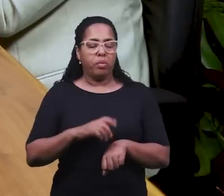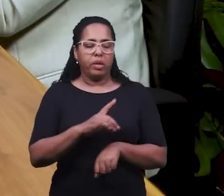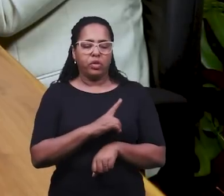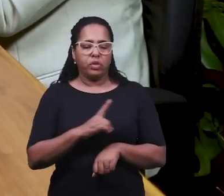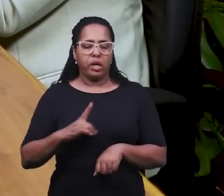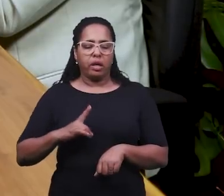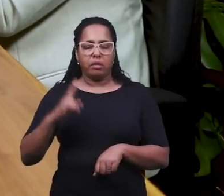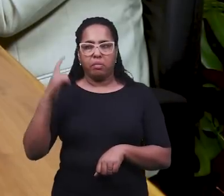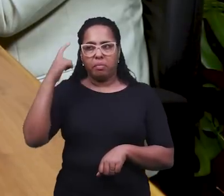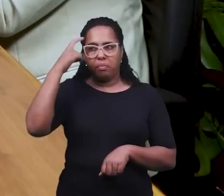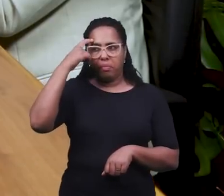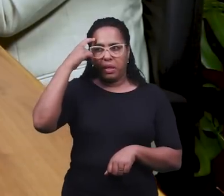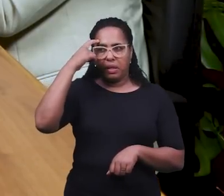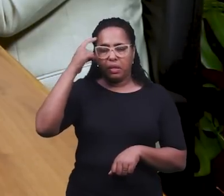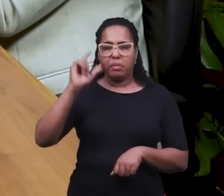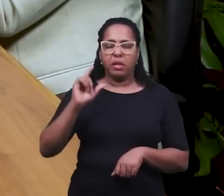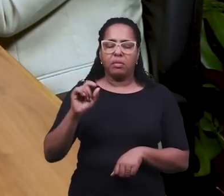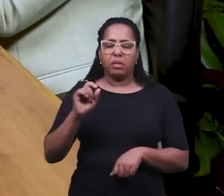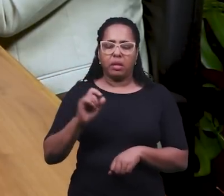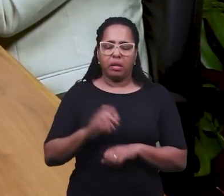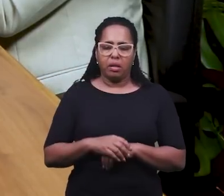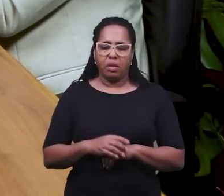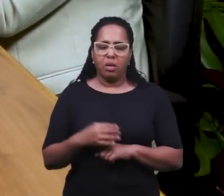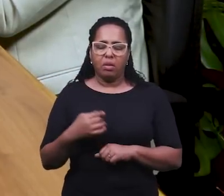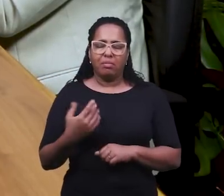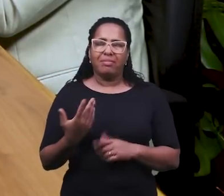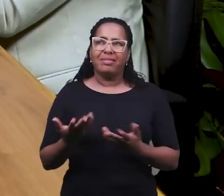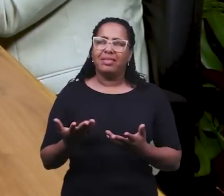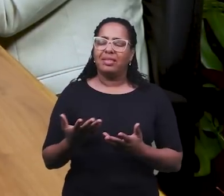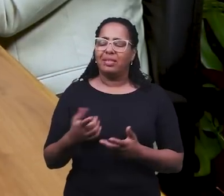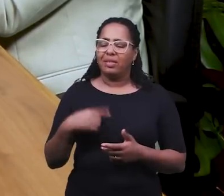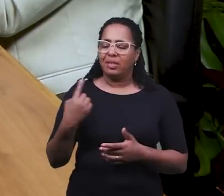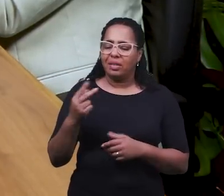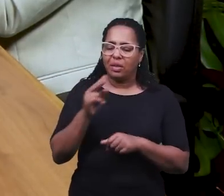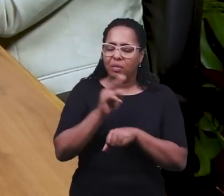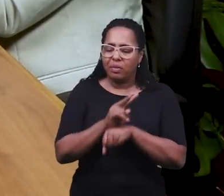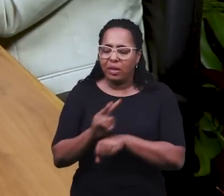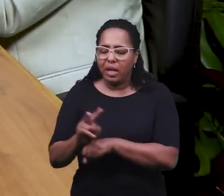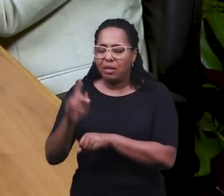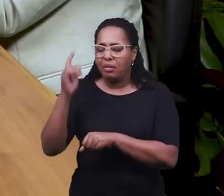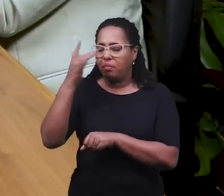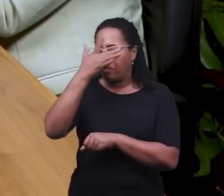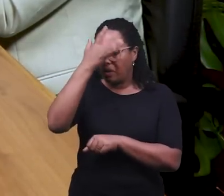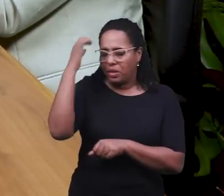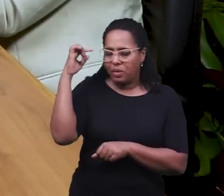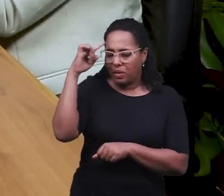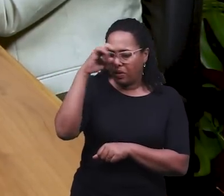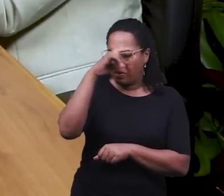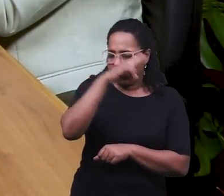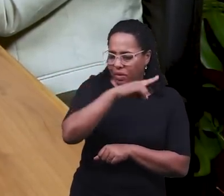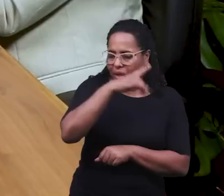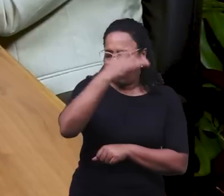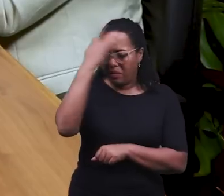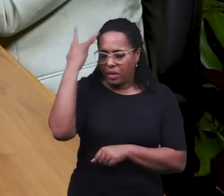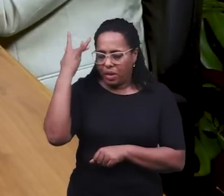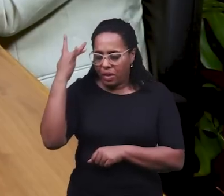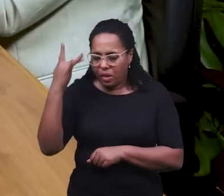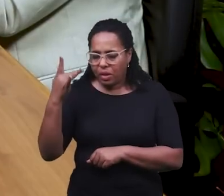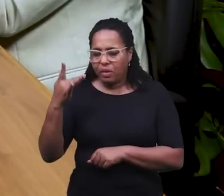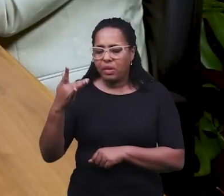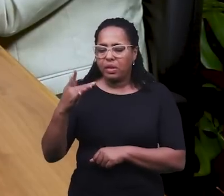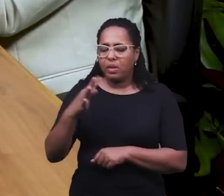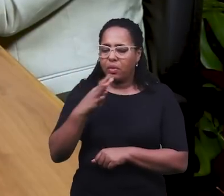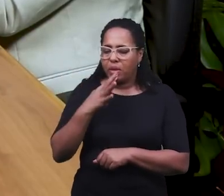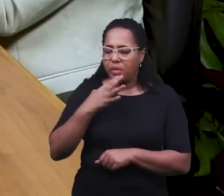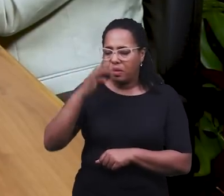Naquele momento, aquele diácono, o pensamento dele foi o seguinte: poxa vida, a gente tem cuidado, às vezes, de pessoas que estão em dificuldade, os que